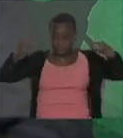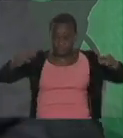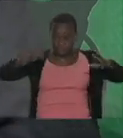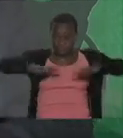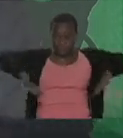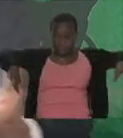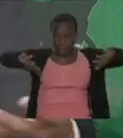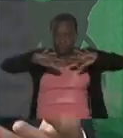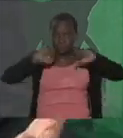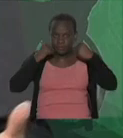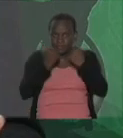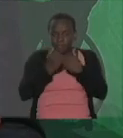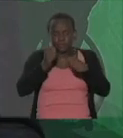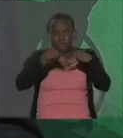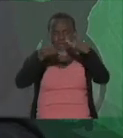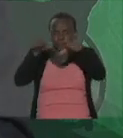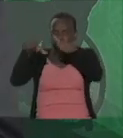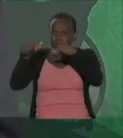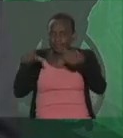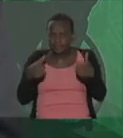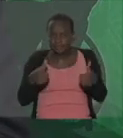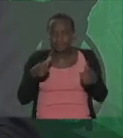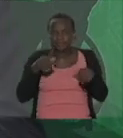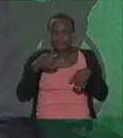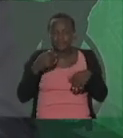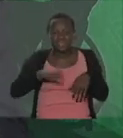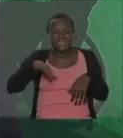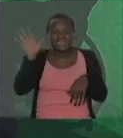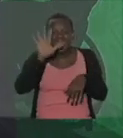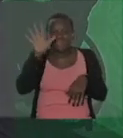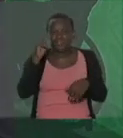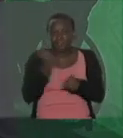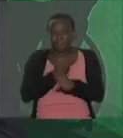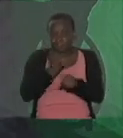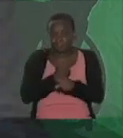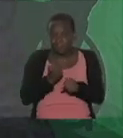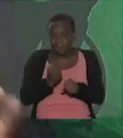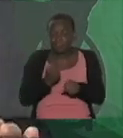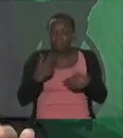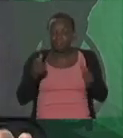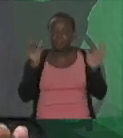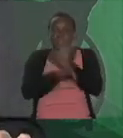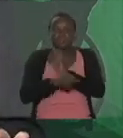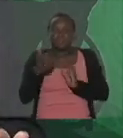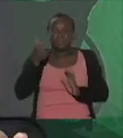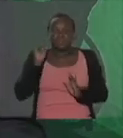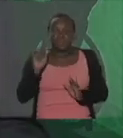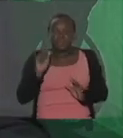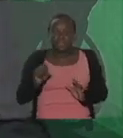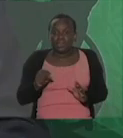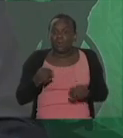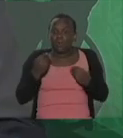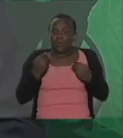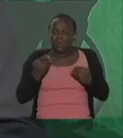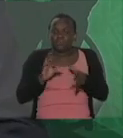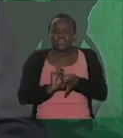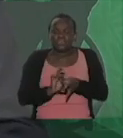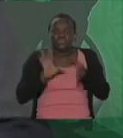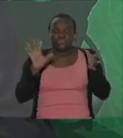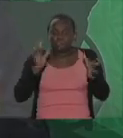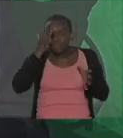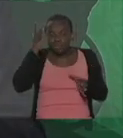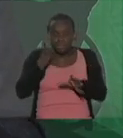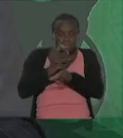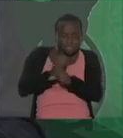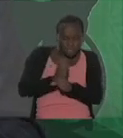do Maracanã que ele foi completamente modificado foi inclusive um dos itens mais caros da obra a primeira pergunta que tem que ser colocada como é que se